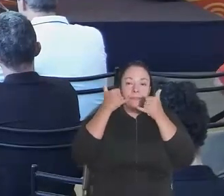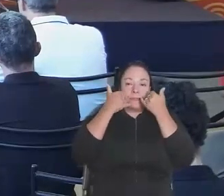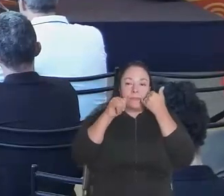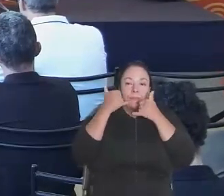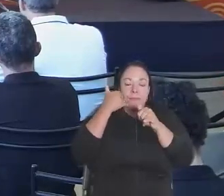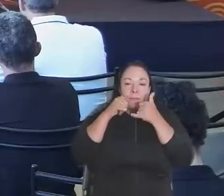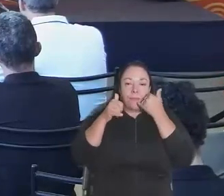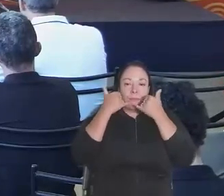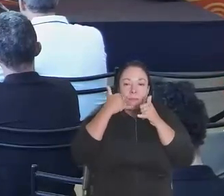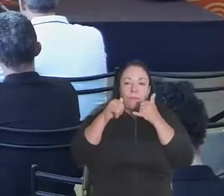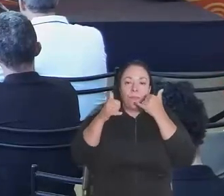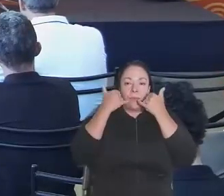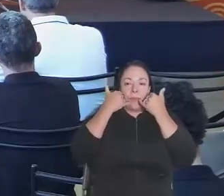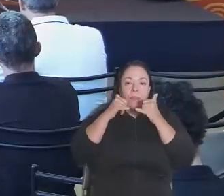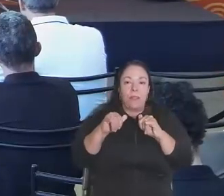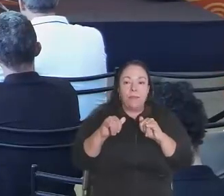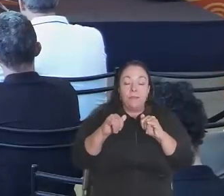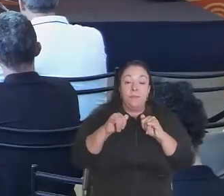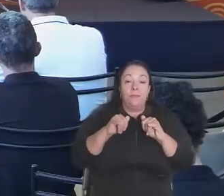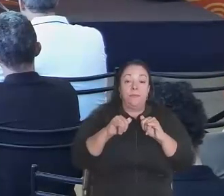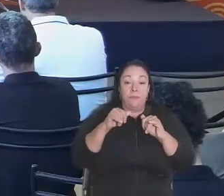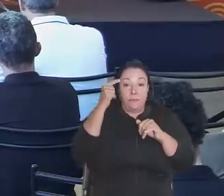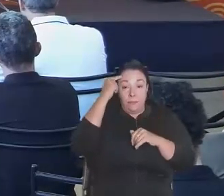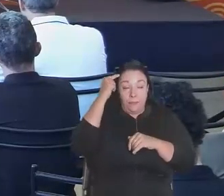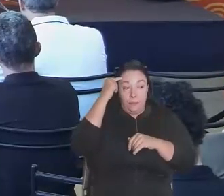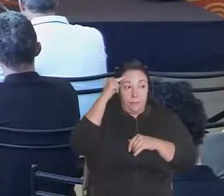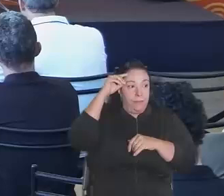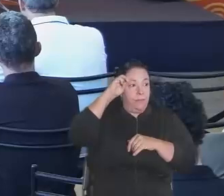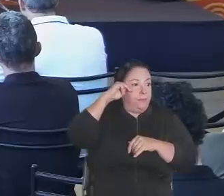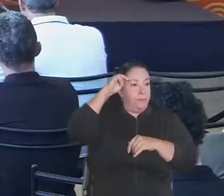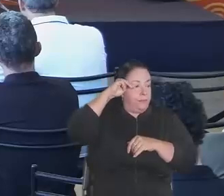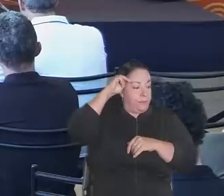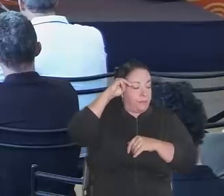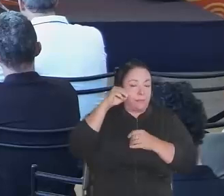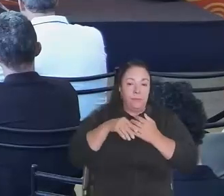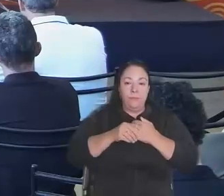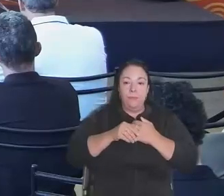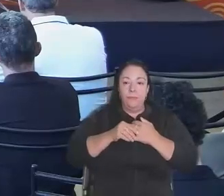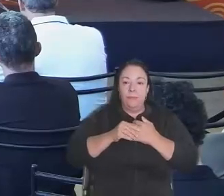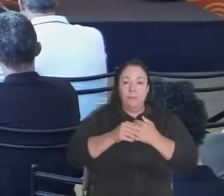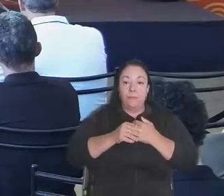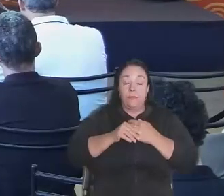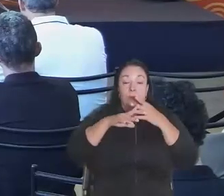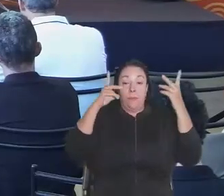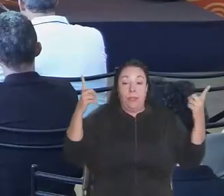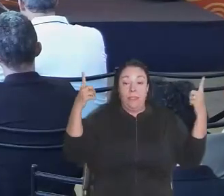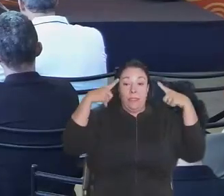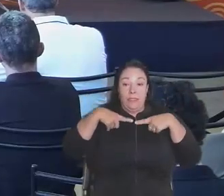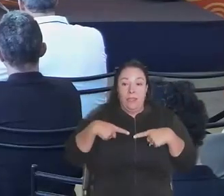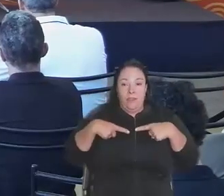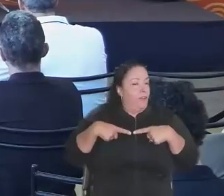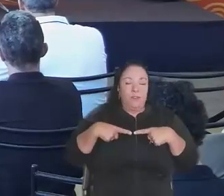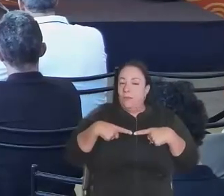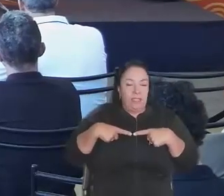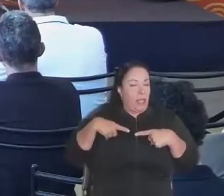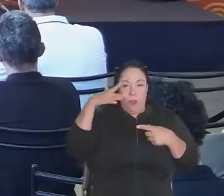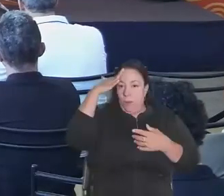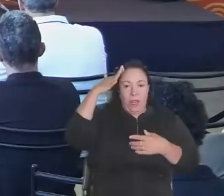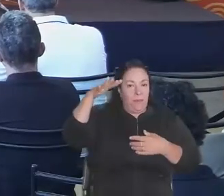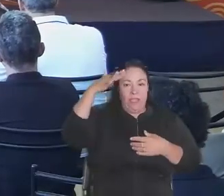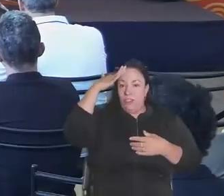para tirar a ilustração de dentro da cabeça dele. E nesse caso, foi um pouco mais desafiador, que não deu para